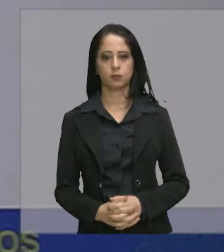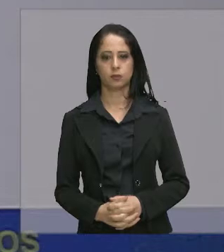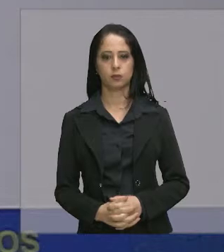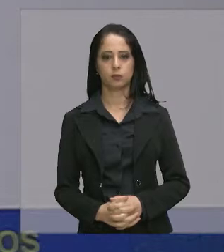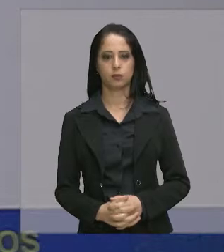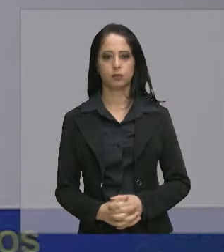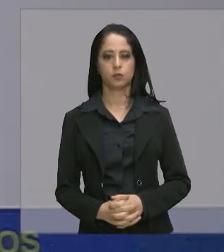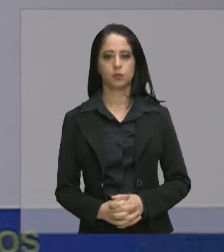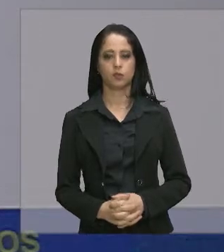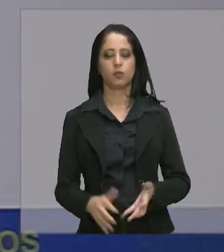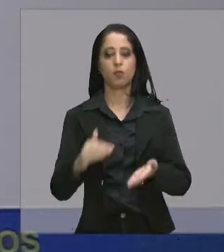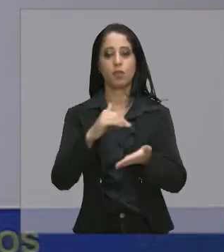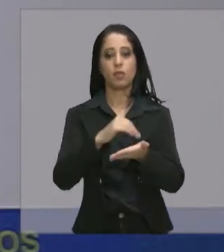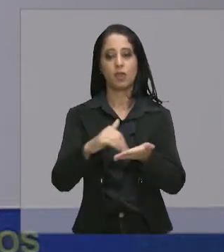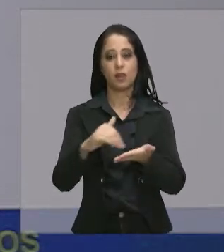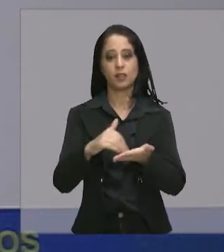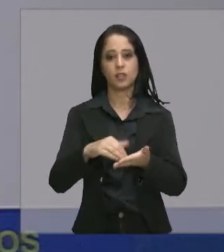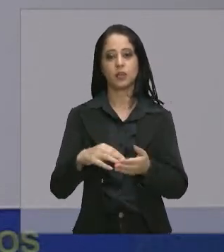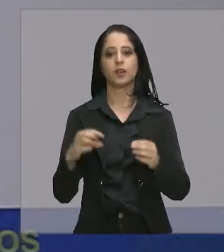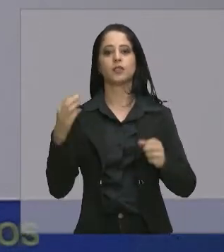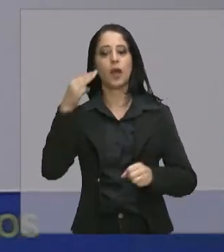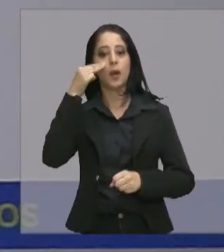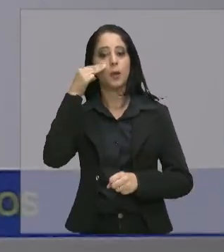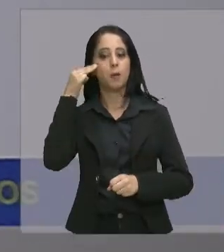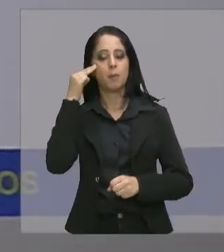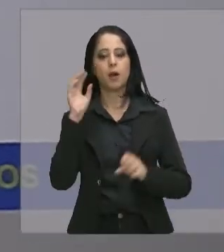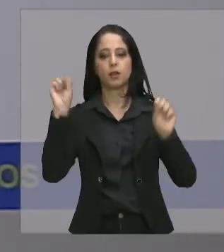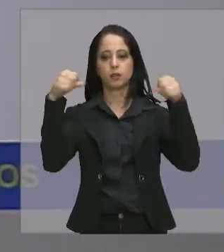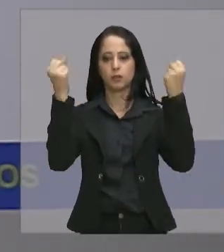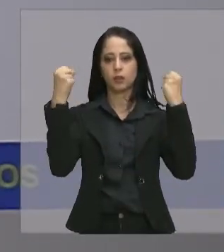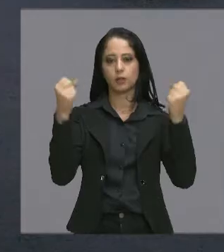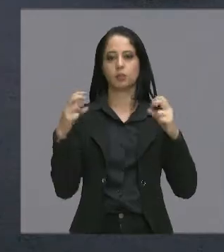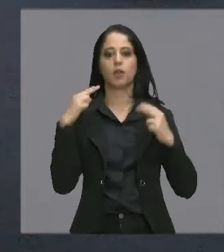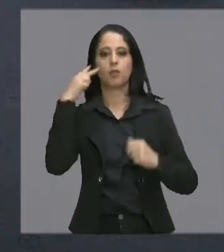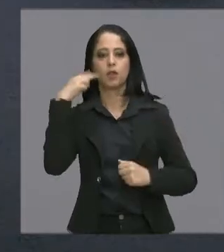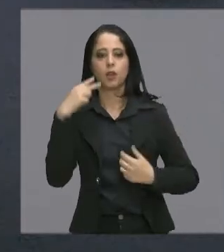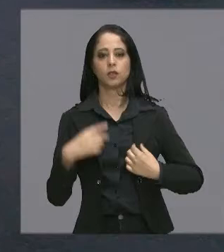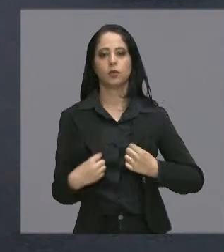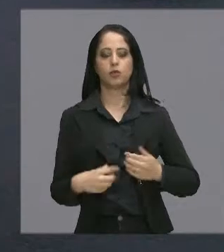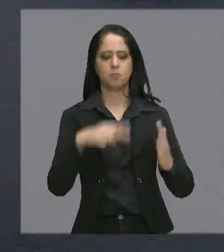Convoco o senhor secretário, vereador Marcão da Academia, para fazer verificação de presença.